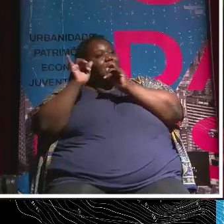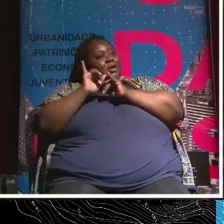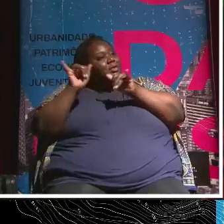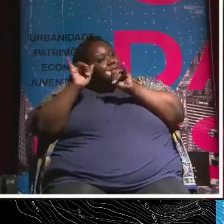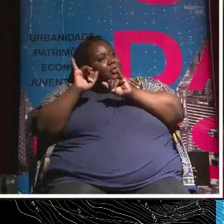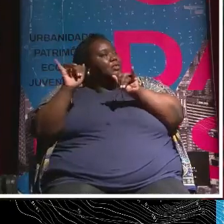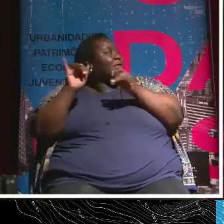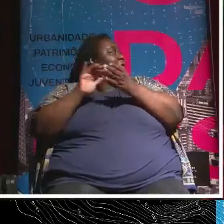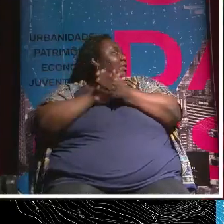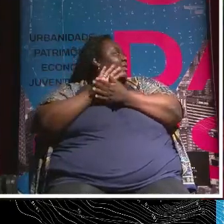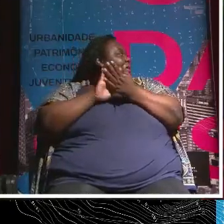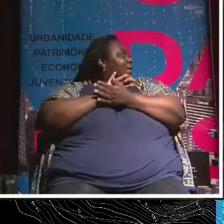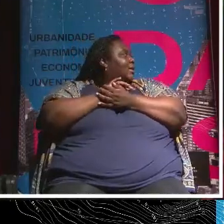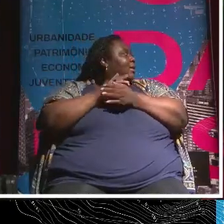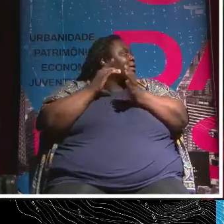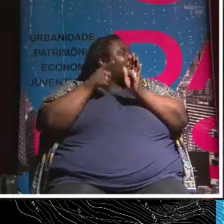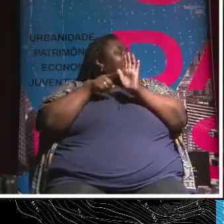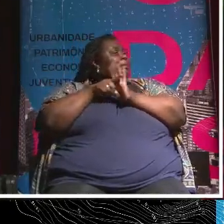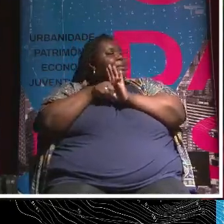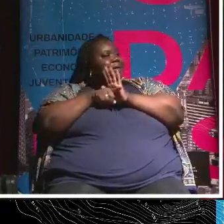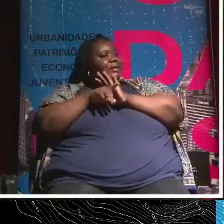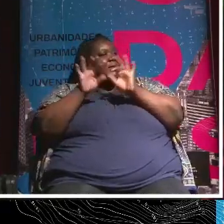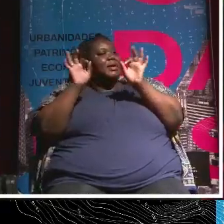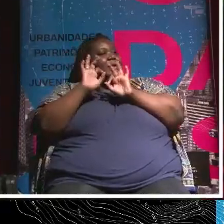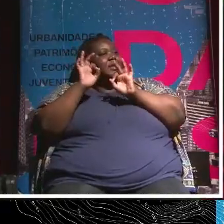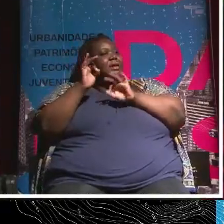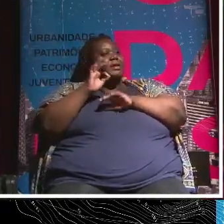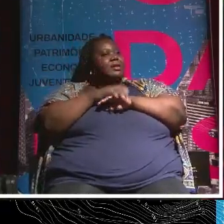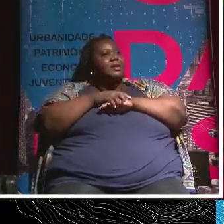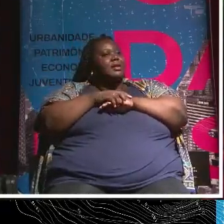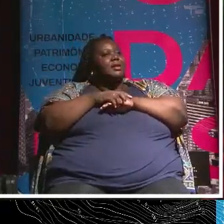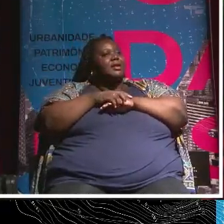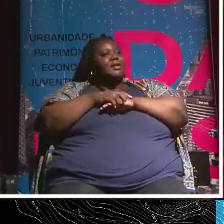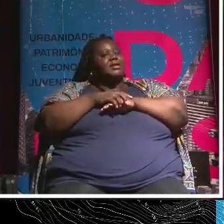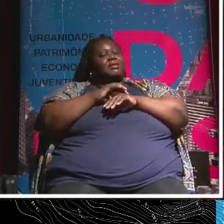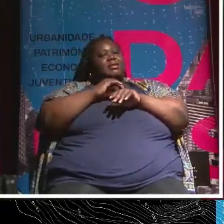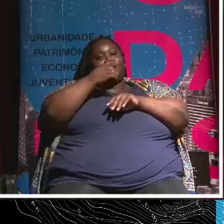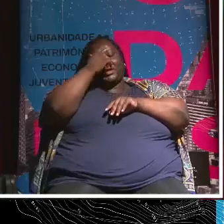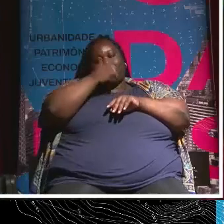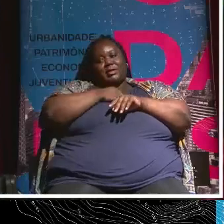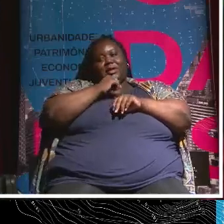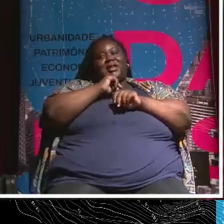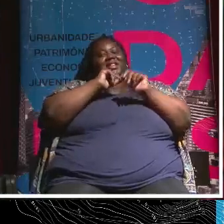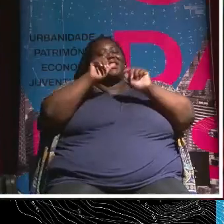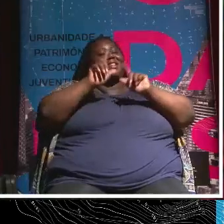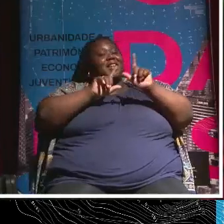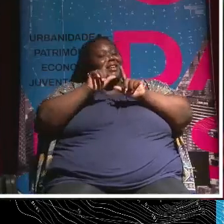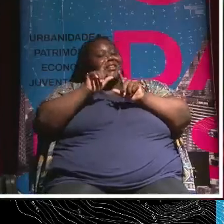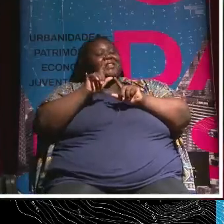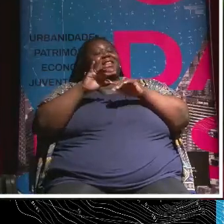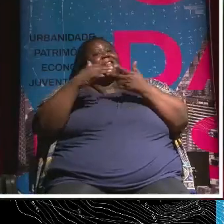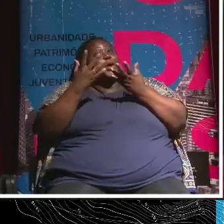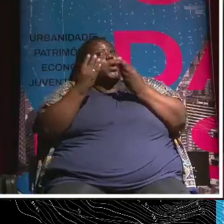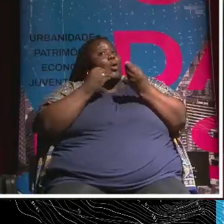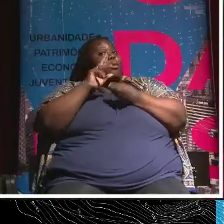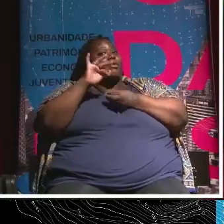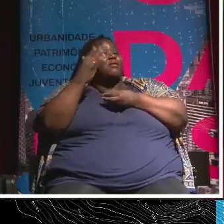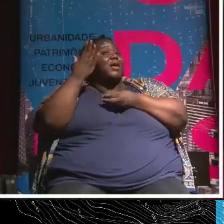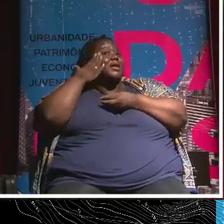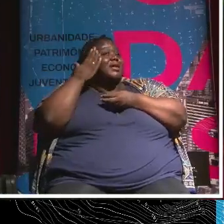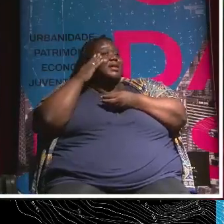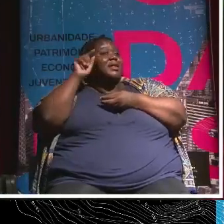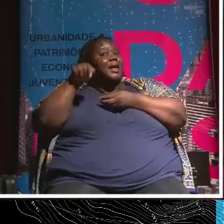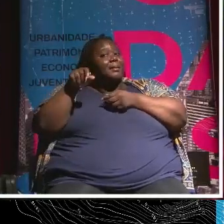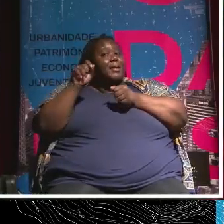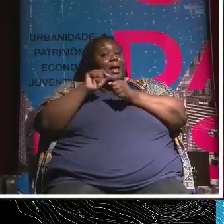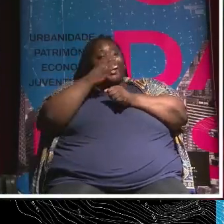não tem mapeamento, não tem pesquisa, não tem a cara da minha mãe toda hora na televisão, não tem na mídia. Como é que vai saber a grande produtora que